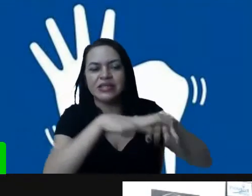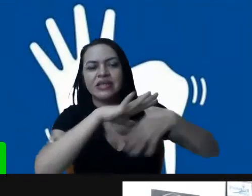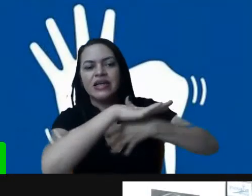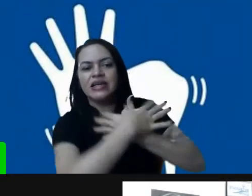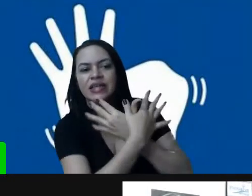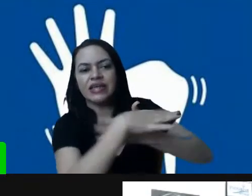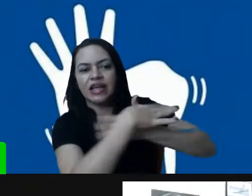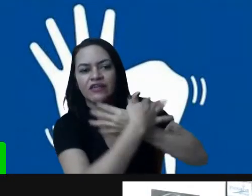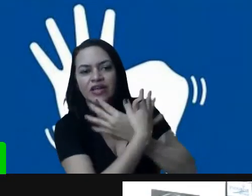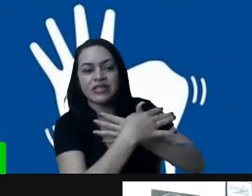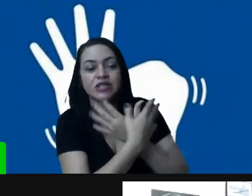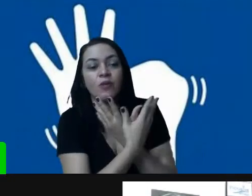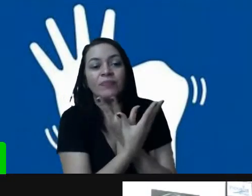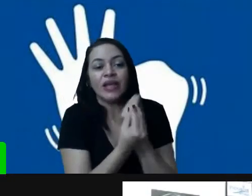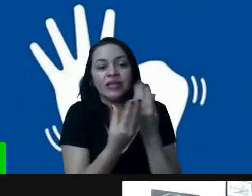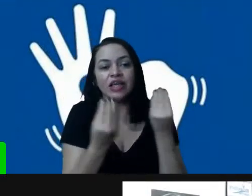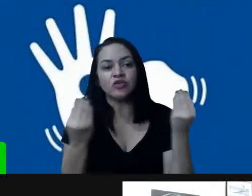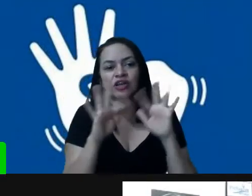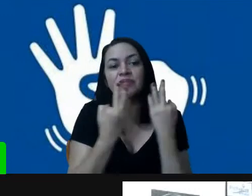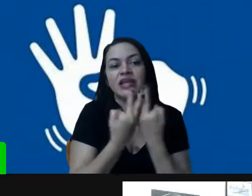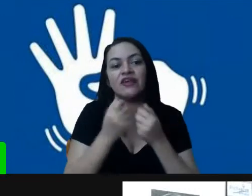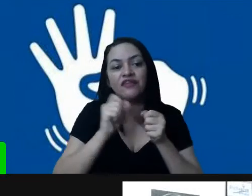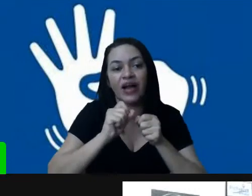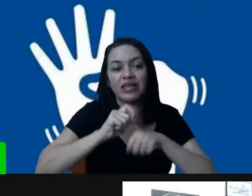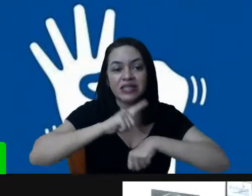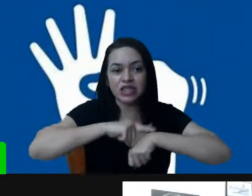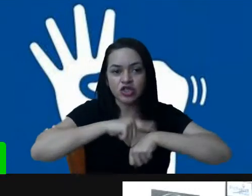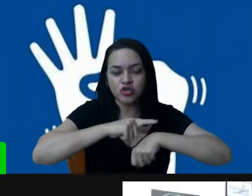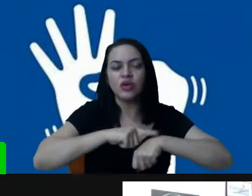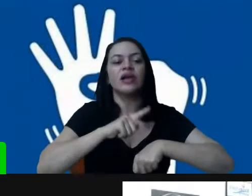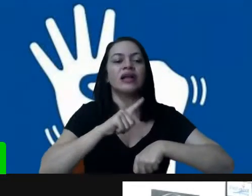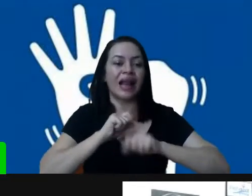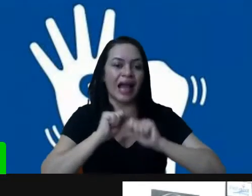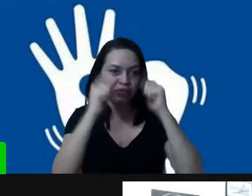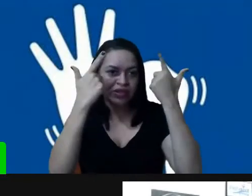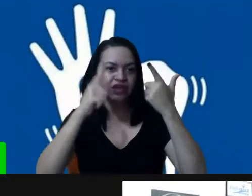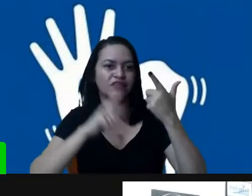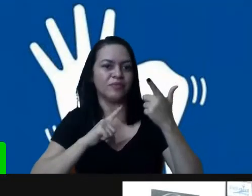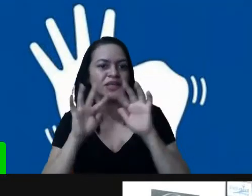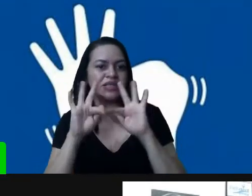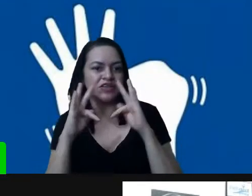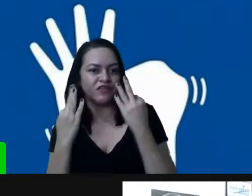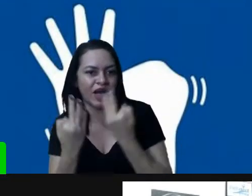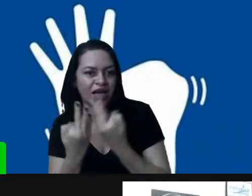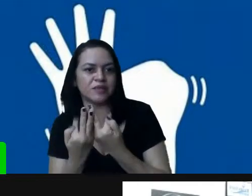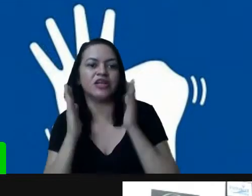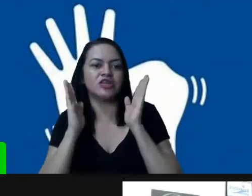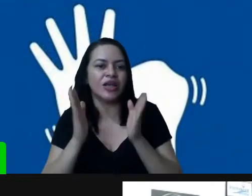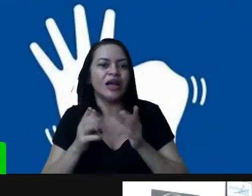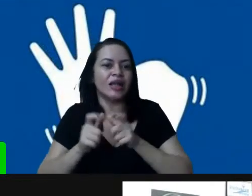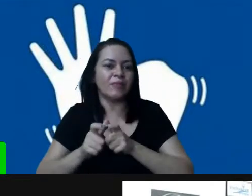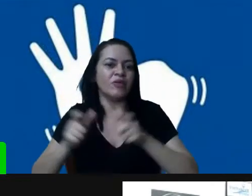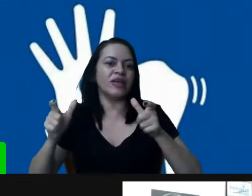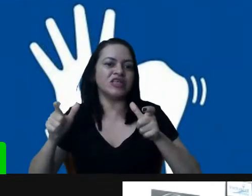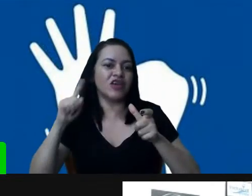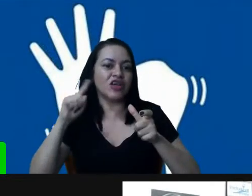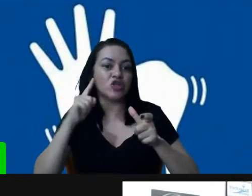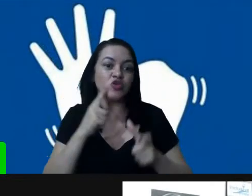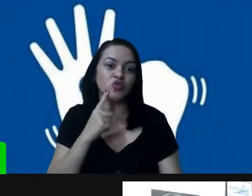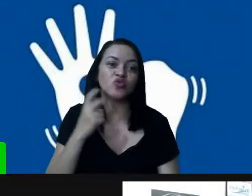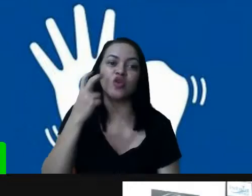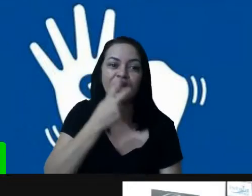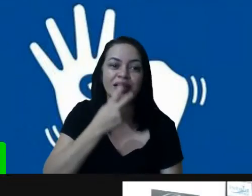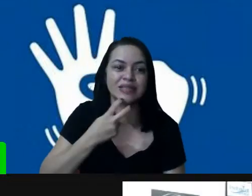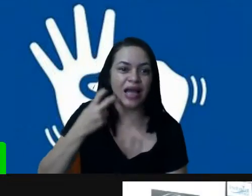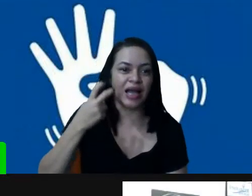assim. Tem que lavar assim. Então, nem toda a família faz isso. Claro que tem famílias que fazem, mas na maioria das vezes são